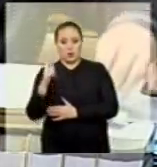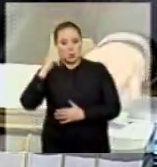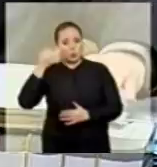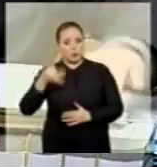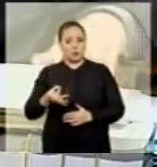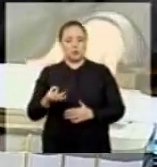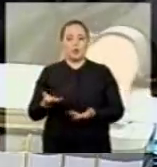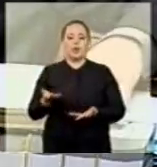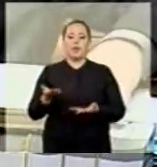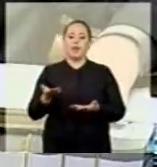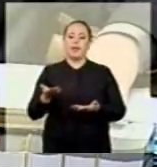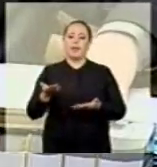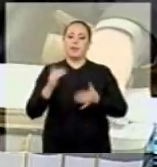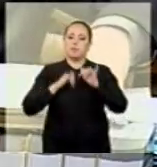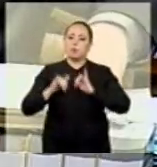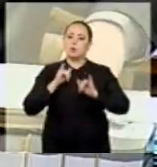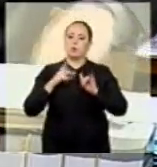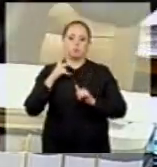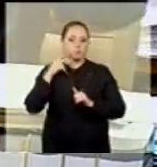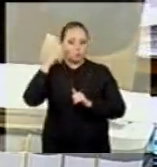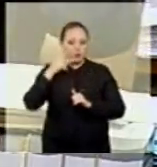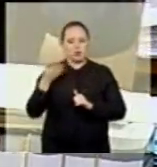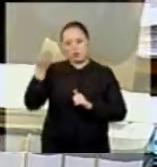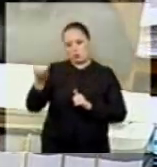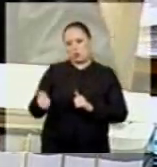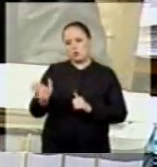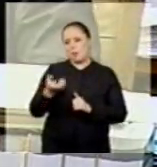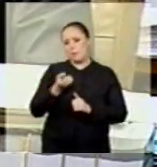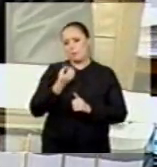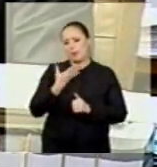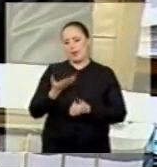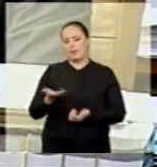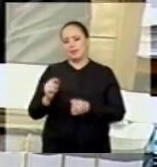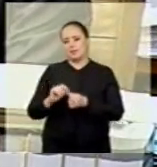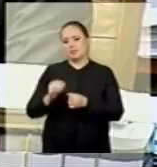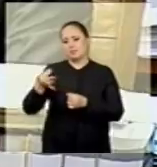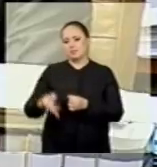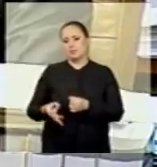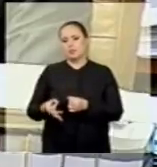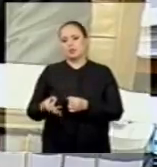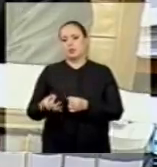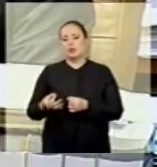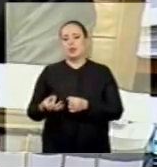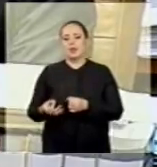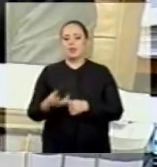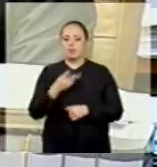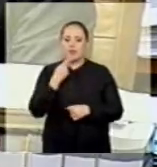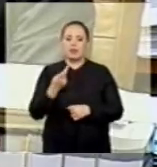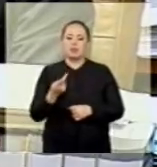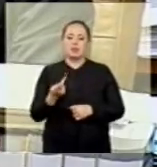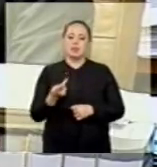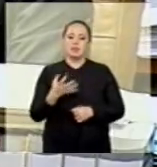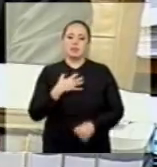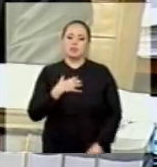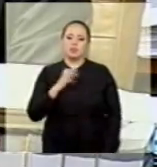política, como Vossa Excelência muito bem assinalou em outro caso, em seu sentido helênico. Foi